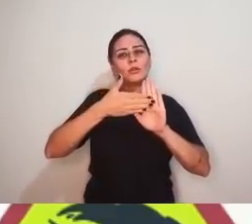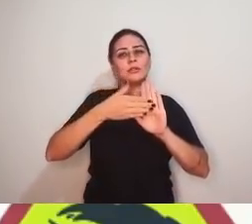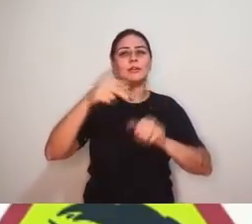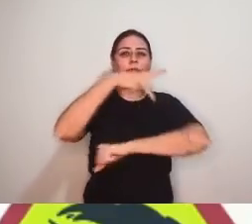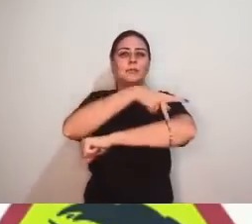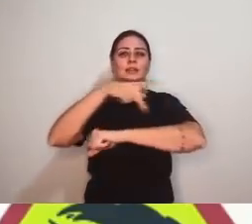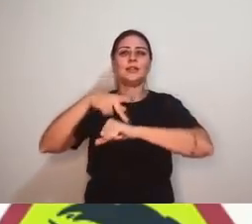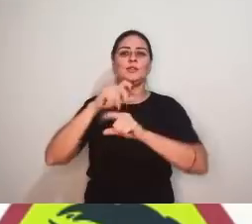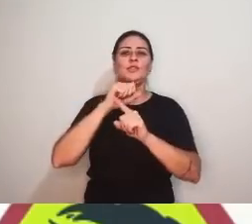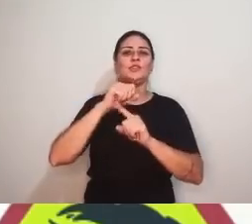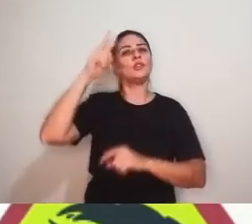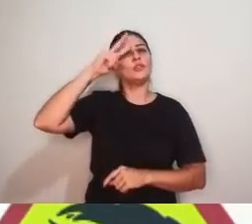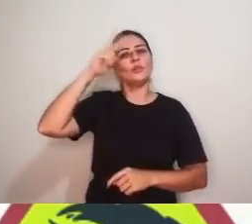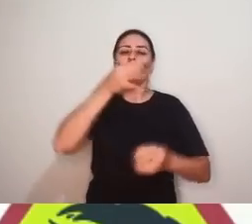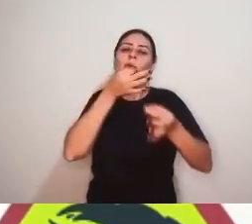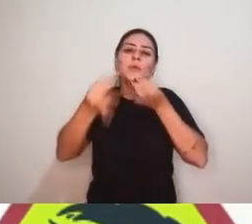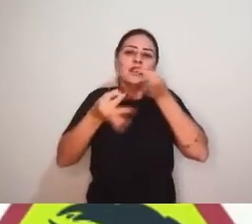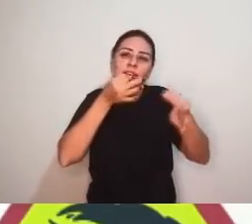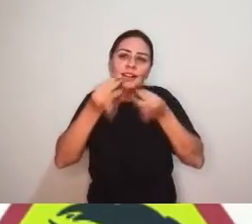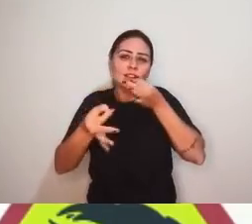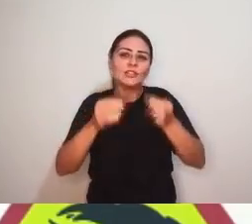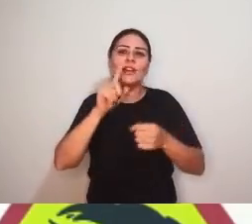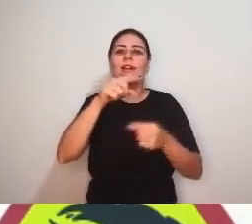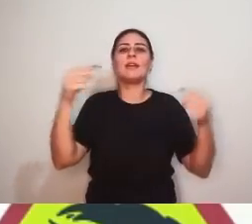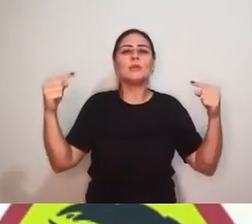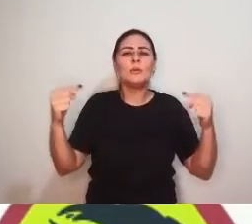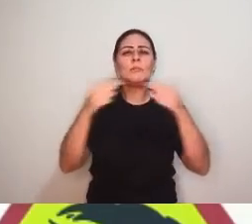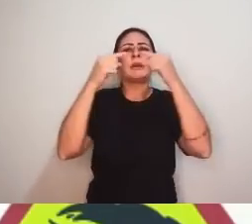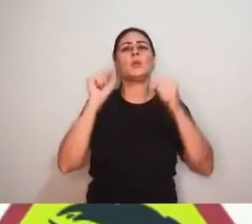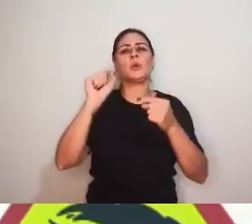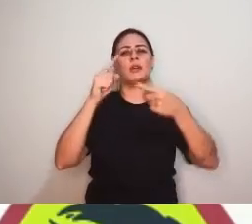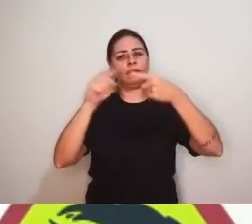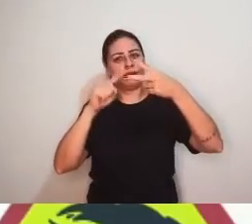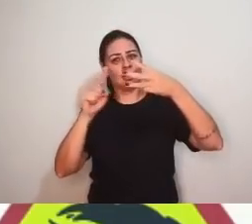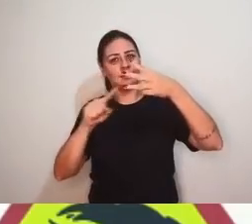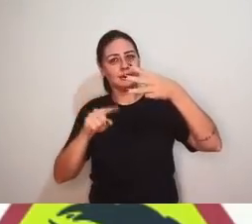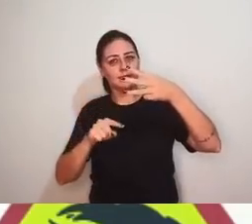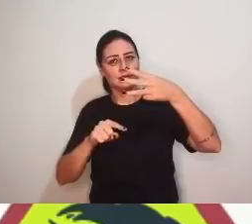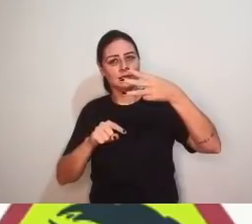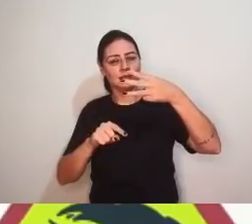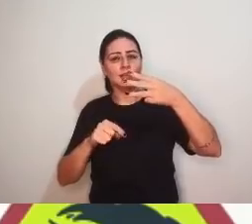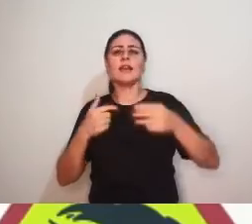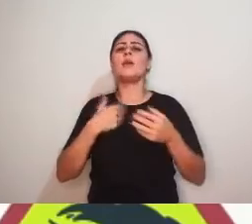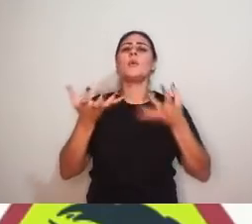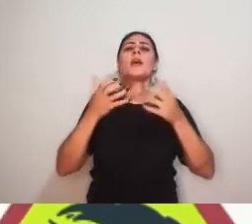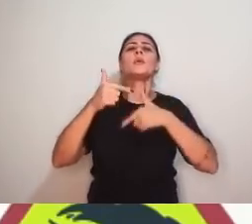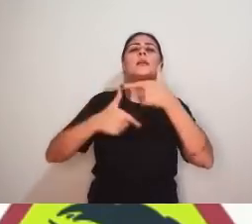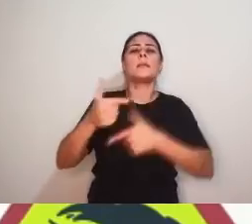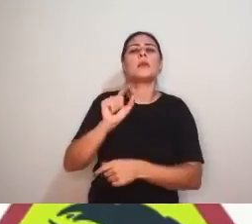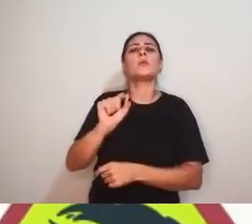a proposta, né, da pedagogia histórico-crítica. Tá? E ela se alinha muito bem com esses três componentes